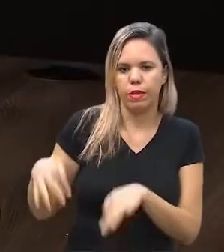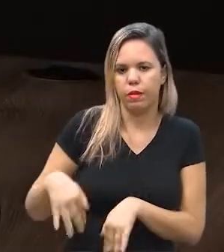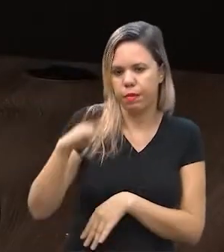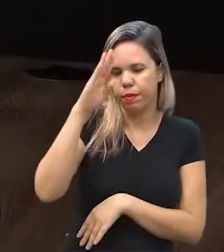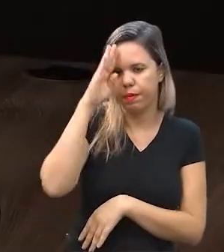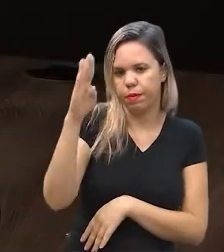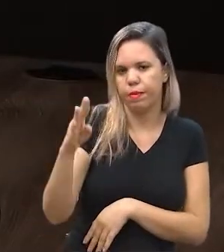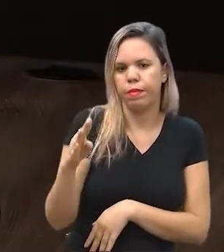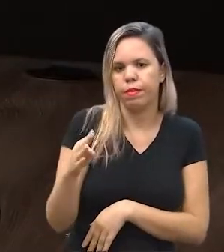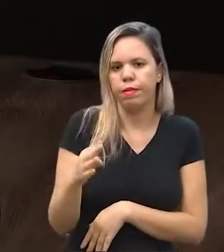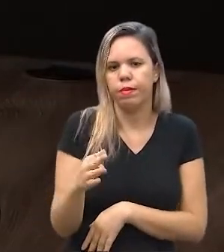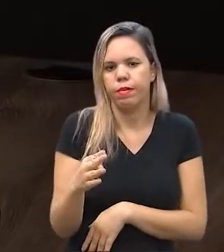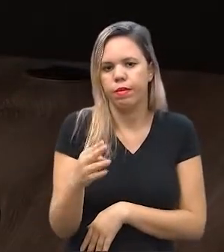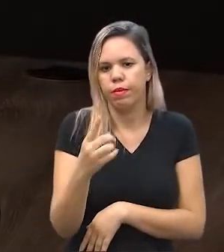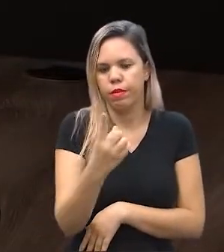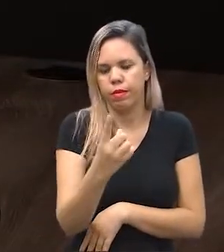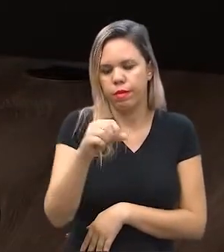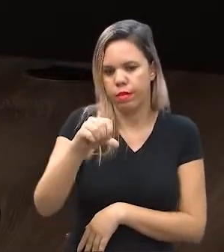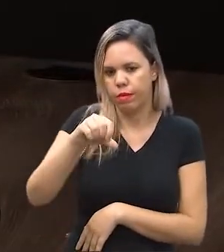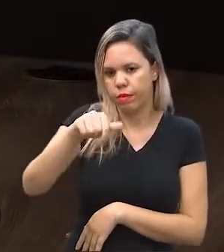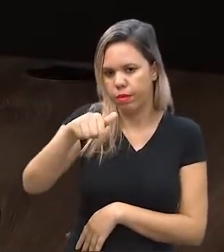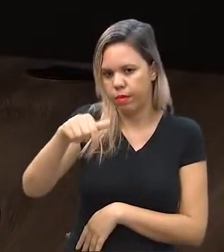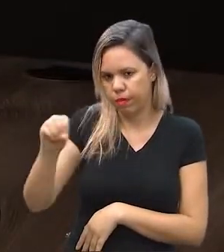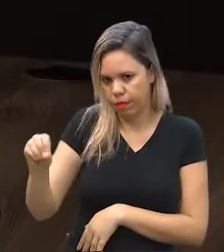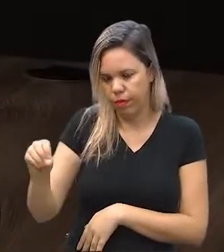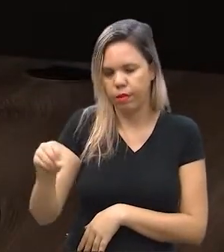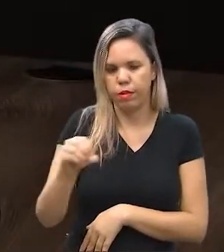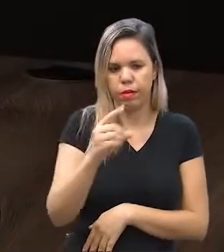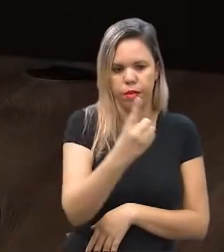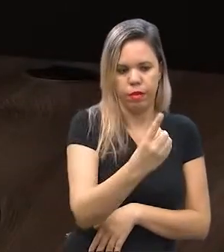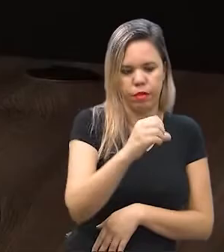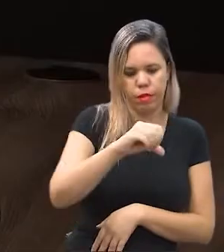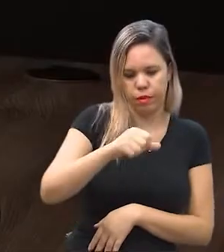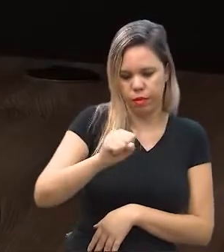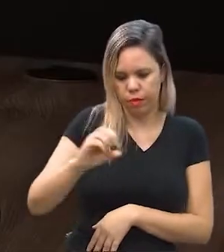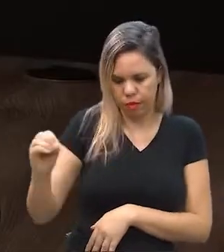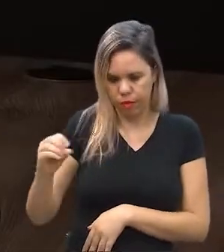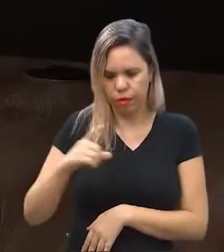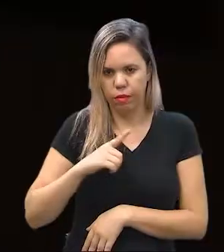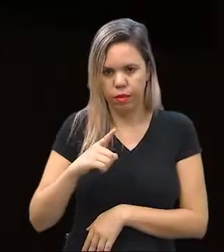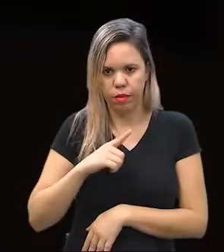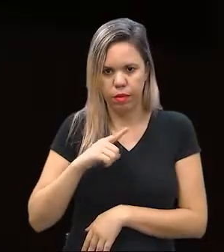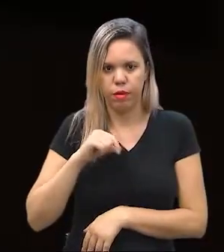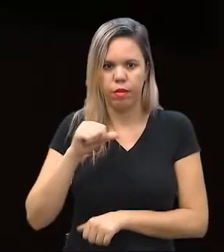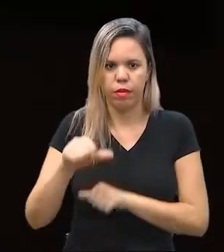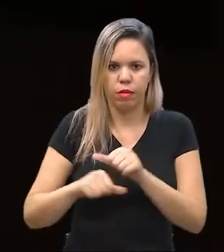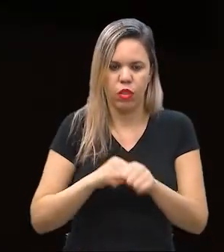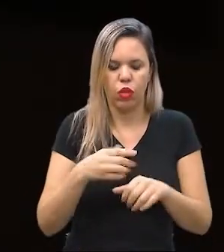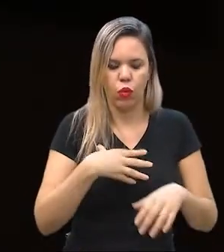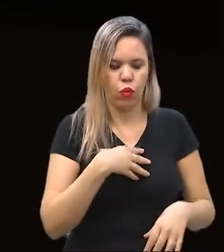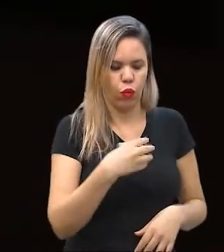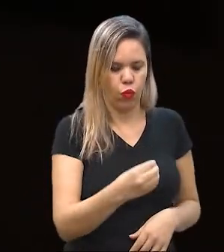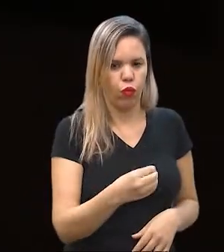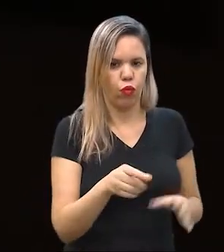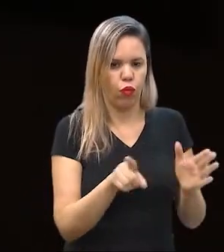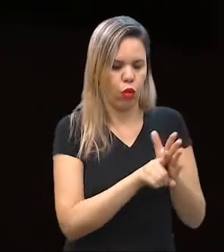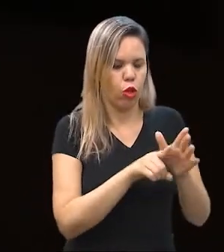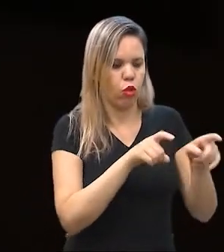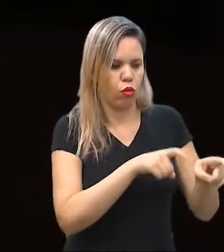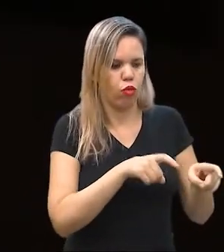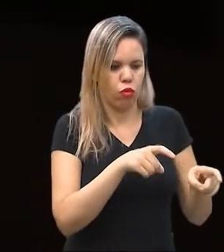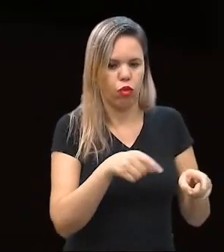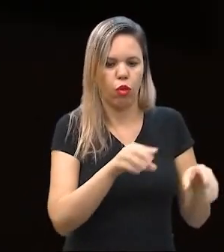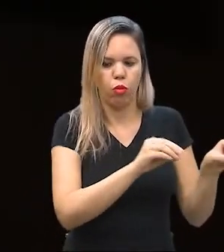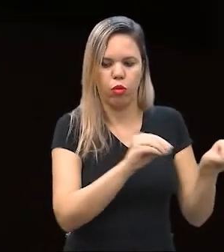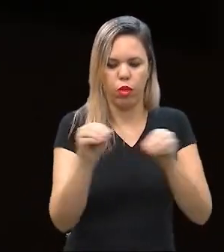principalmente lá para a década de 1970, 1980, uma espécie de êxodo. O filho do produtor rural ia para a